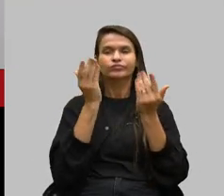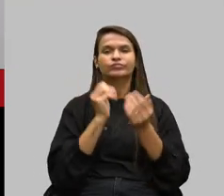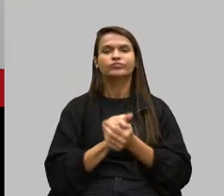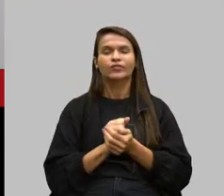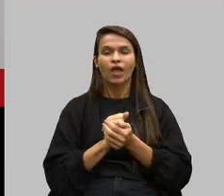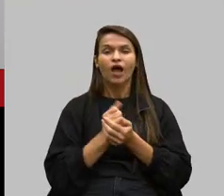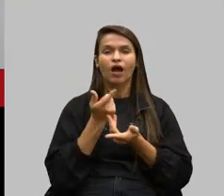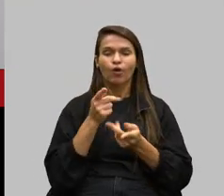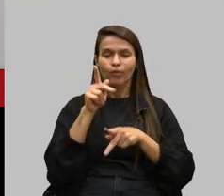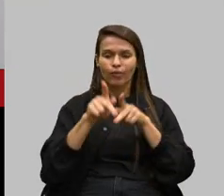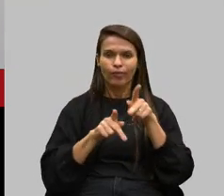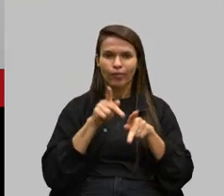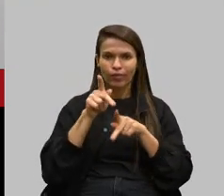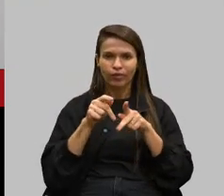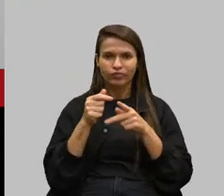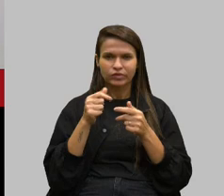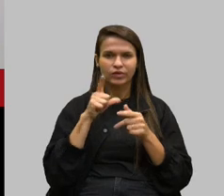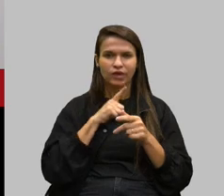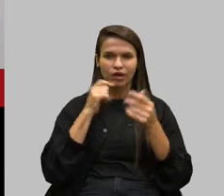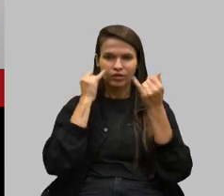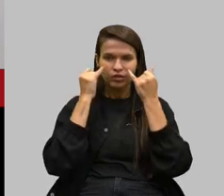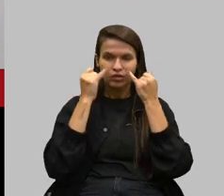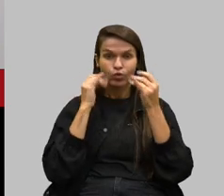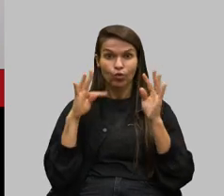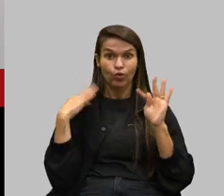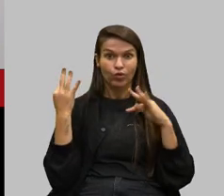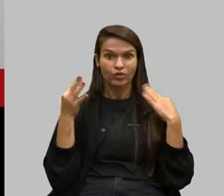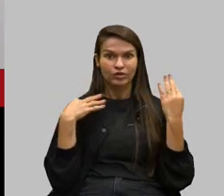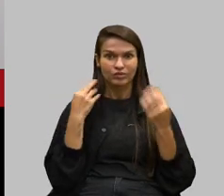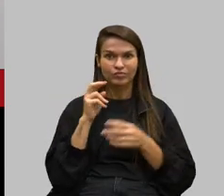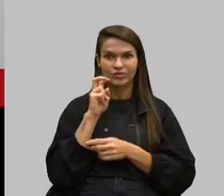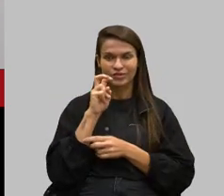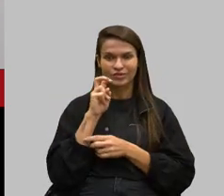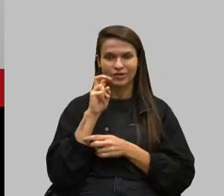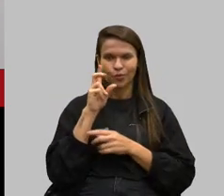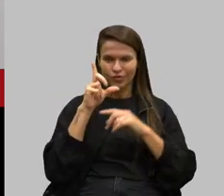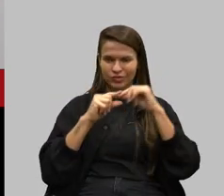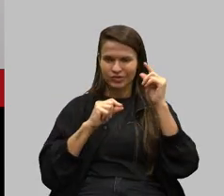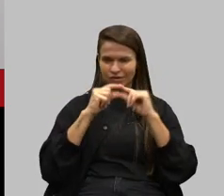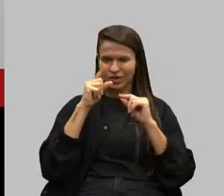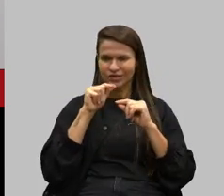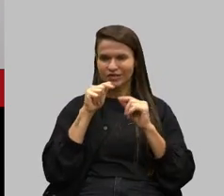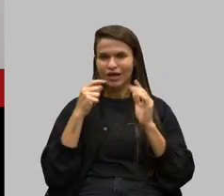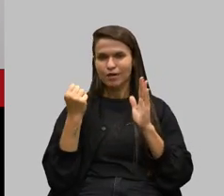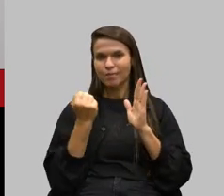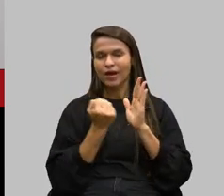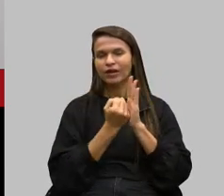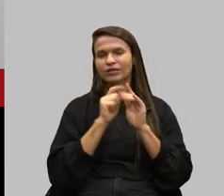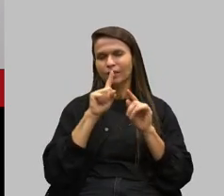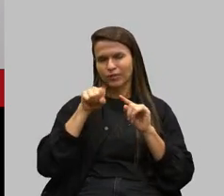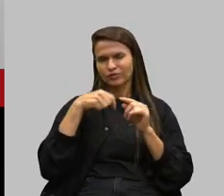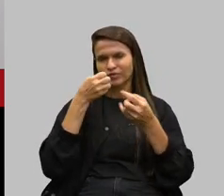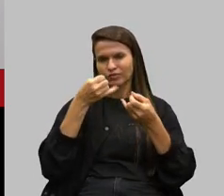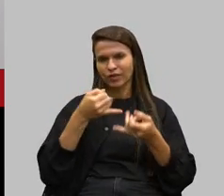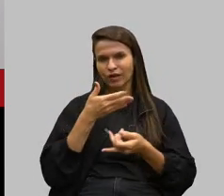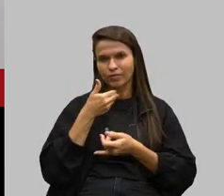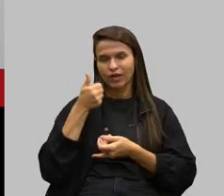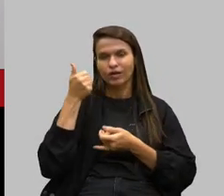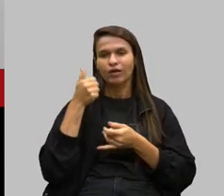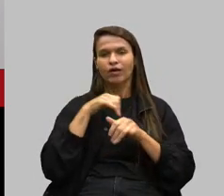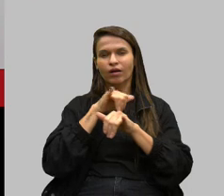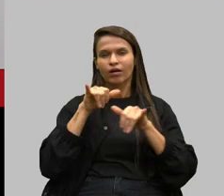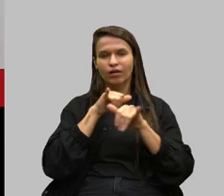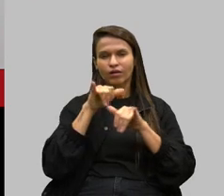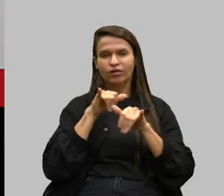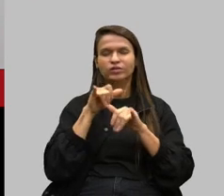cidadã do Turismo cinco estrelas e aí esse aí é muito marcante né eu vou passar mais na frente campanha de doação de